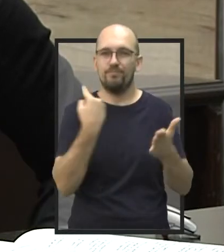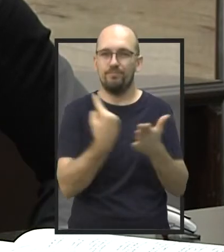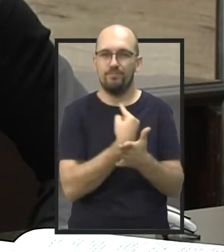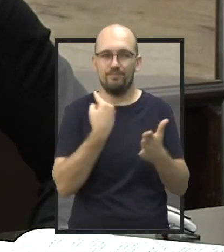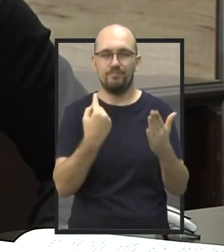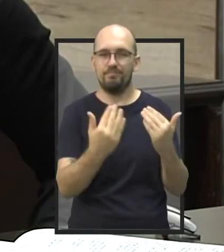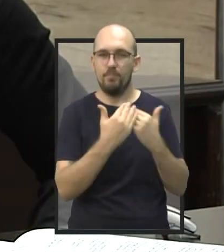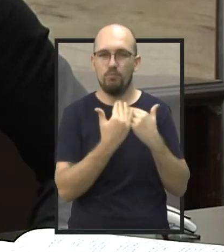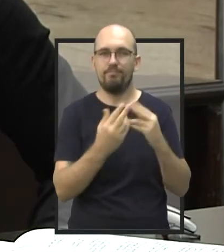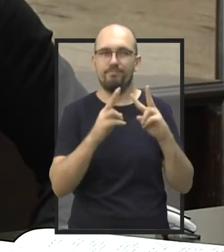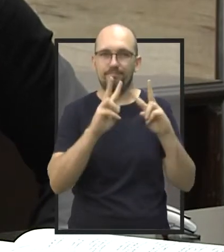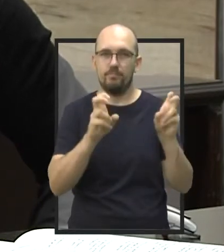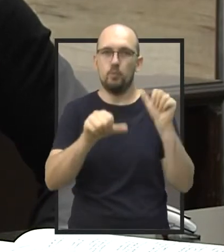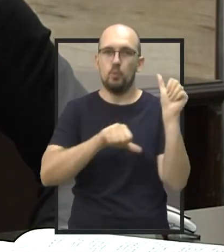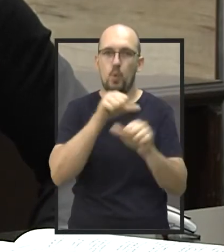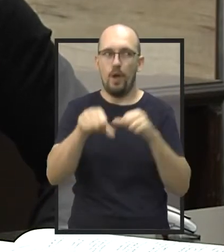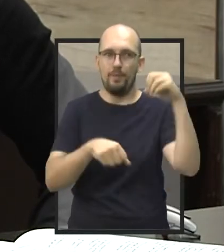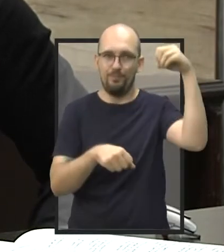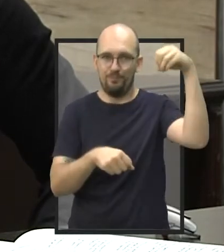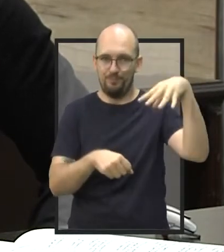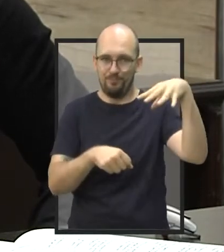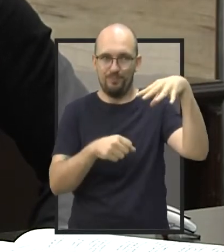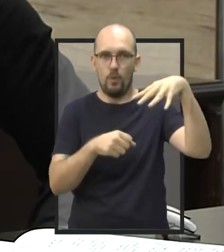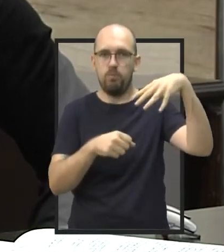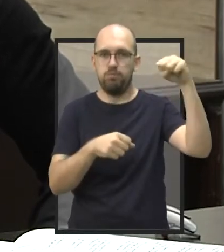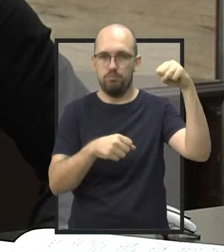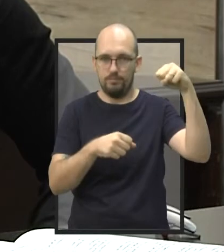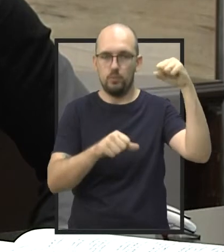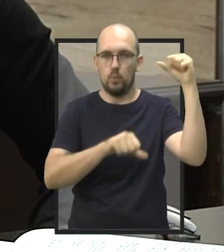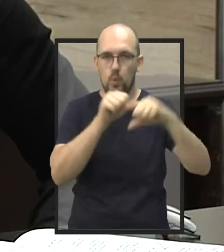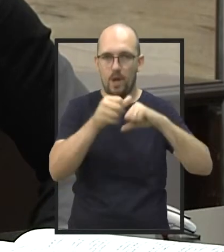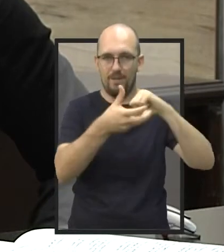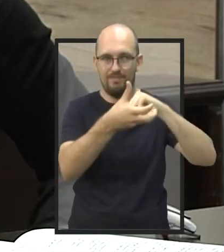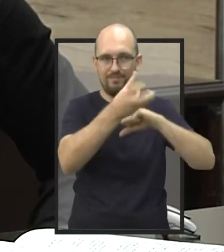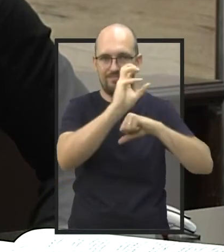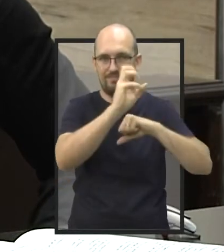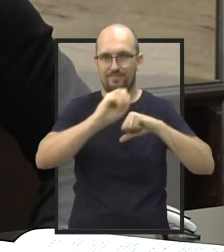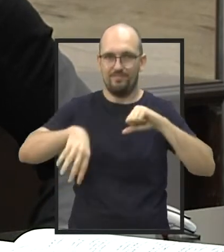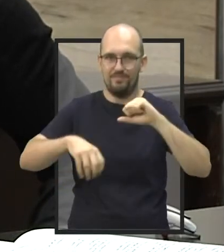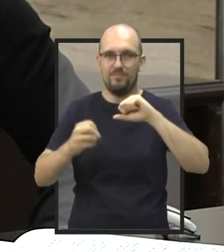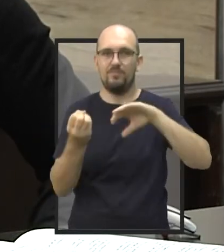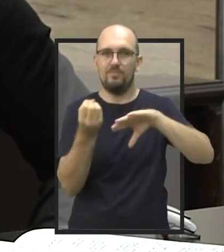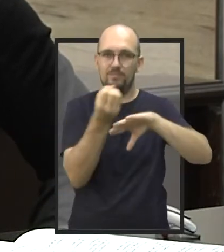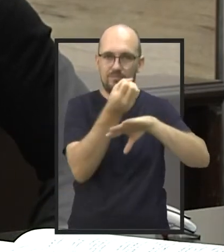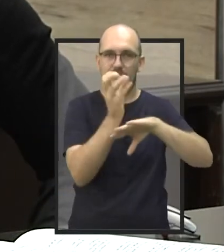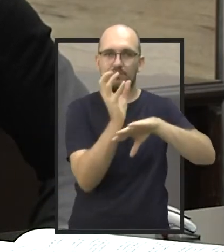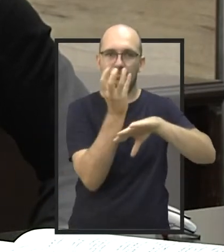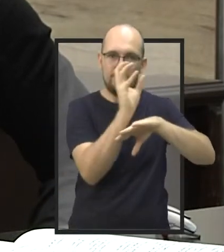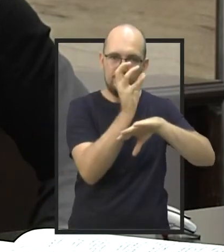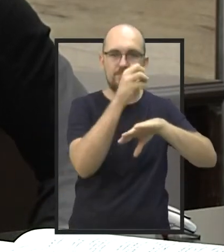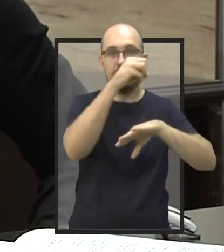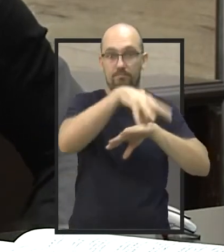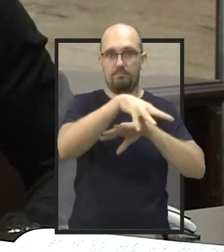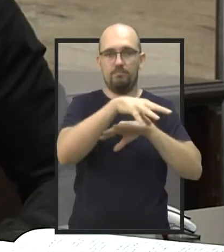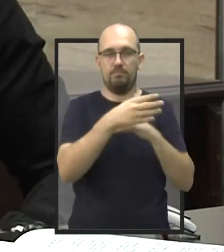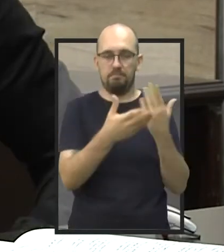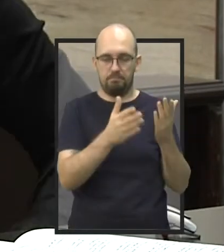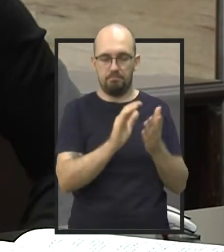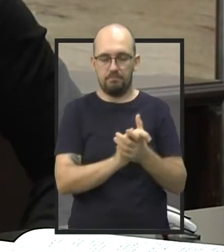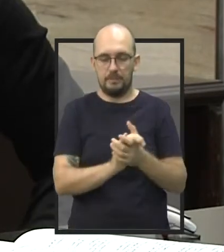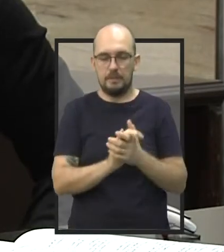requerimento de pedido de troca. E lá no distrito também, a mesma situação. Então, de uma visão, às vezes assim,